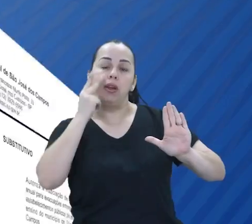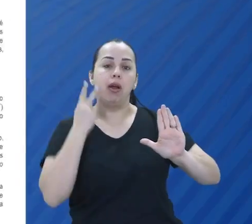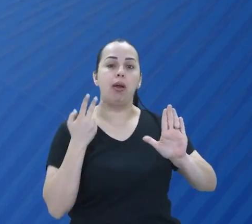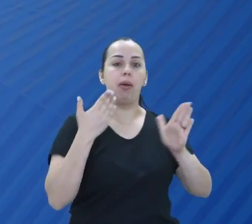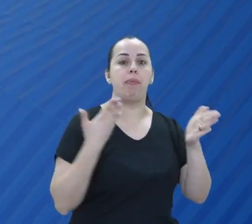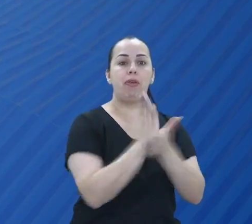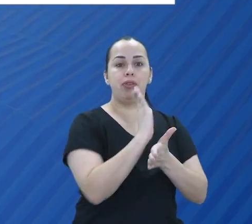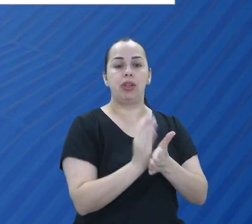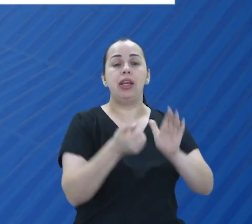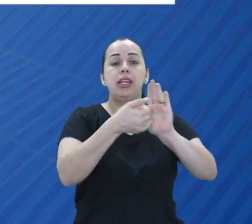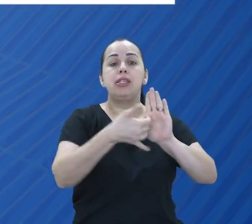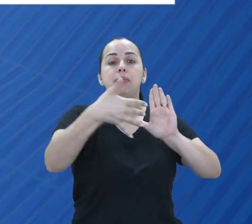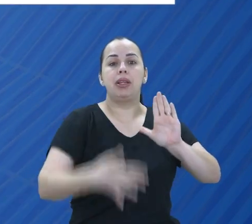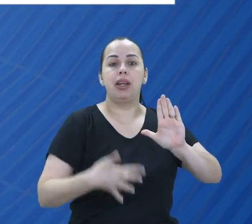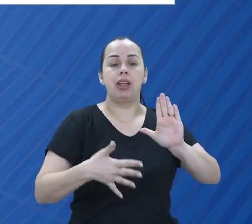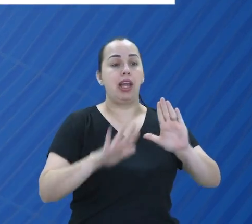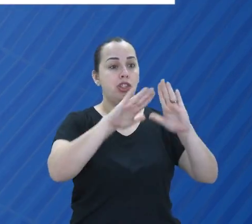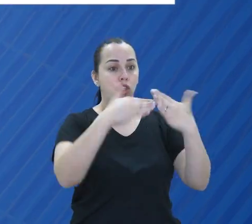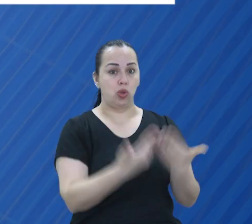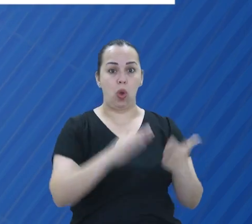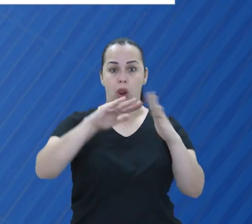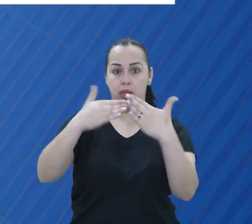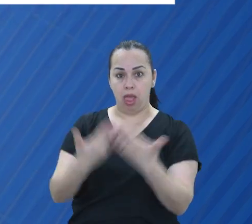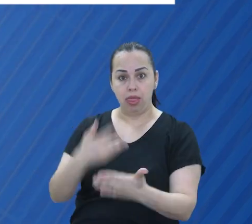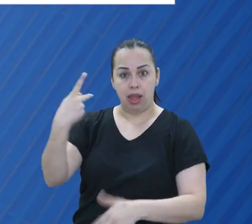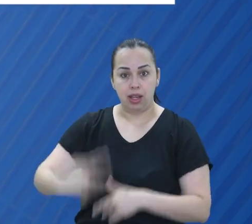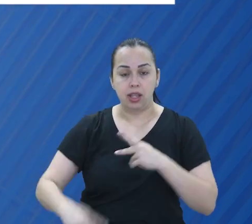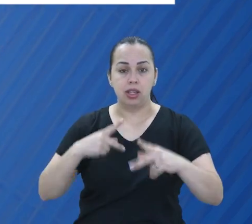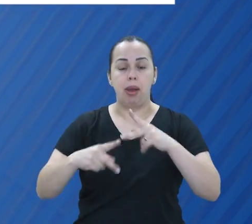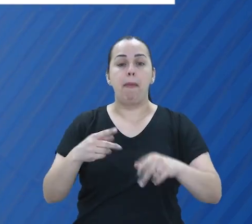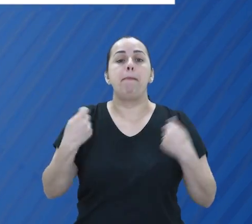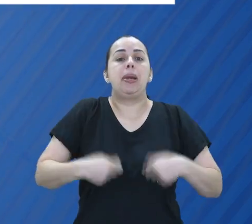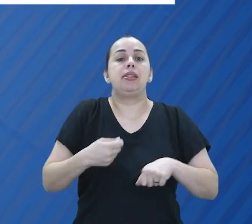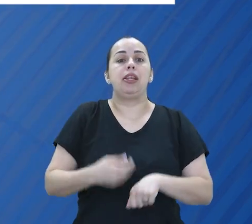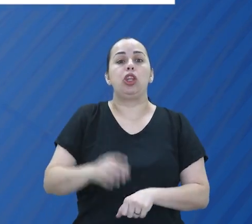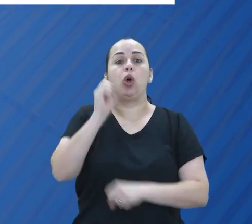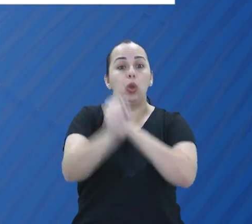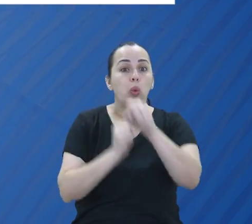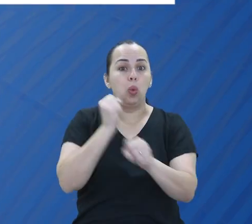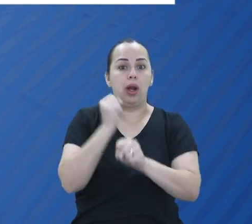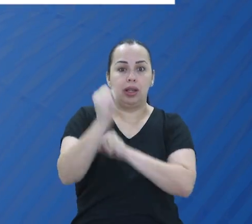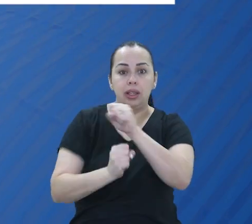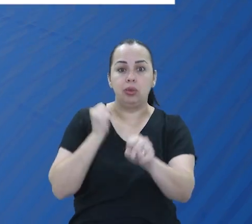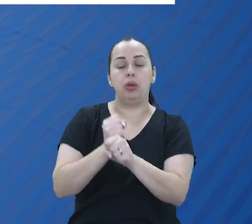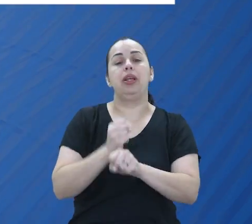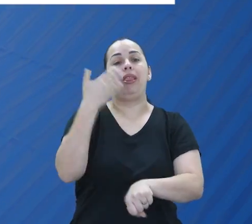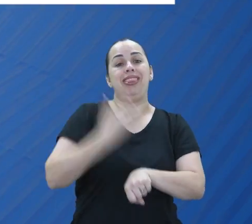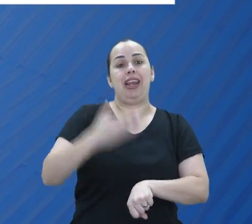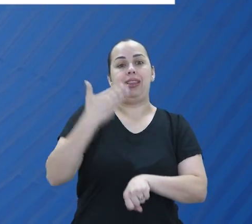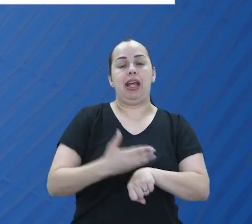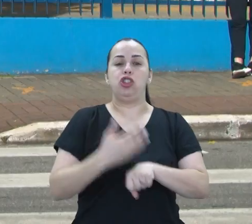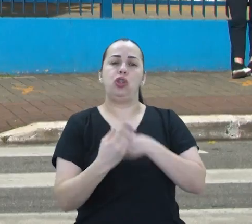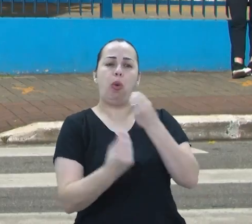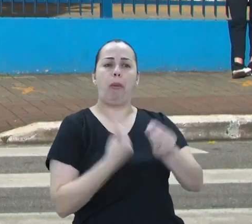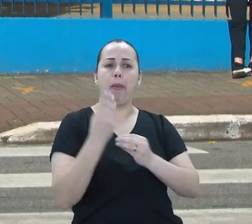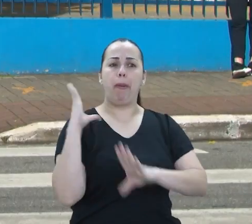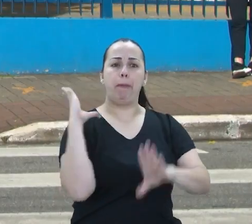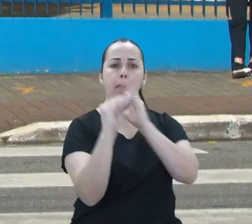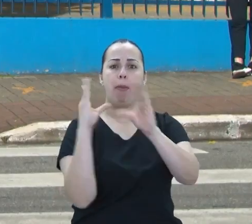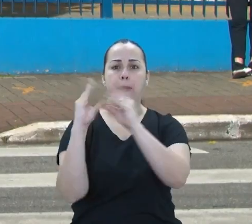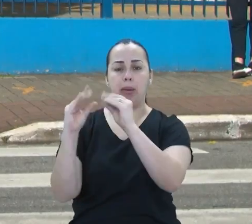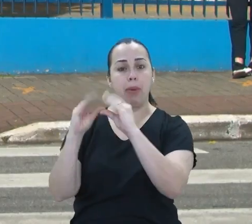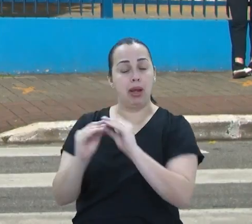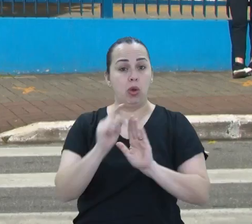Câmara determina que as instituições de ensino da cidade tenham um treinamento anual para evacuações emergenciais. De acordo